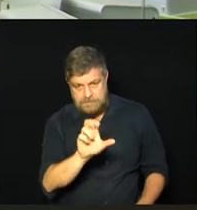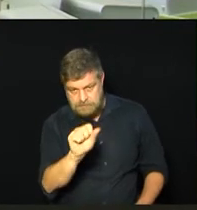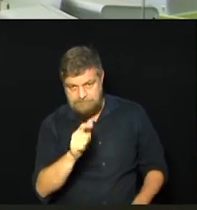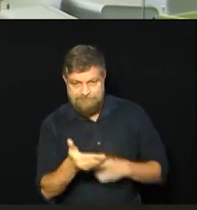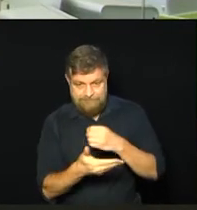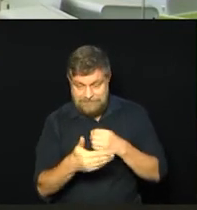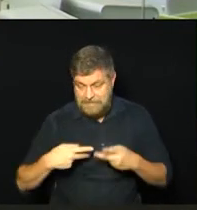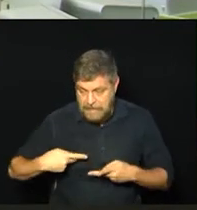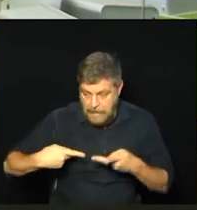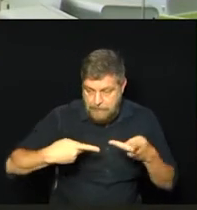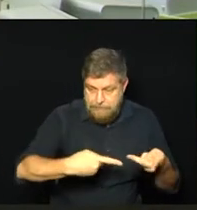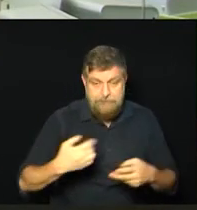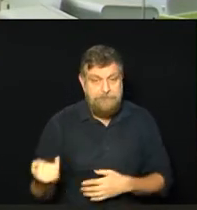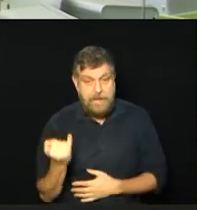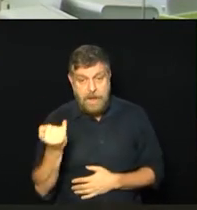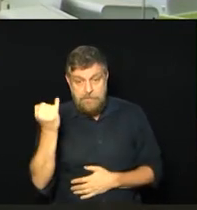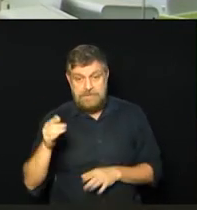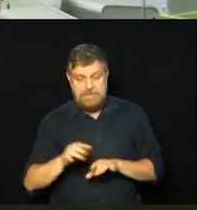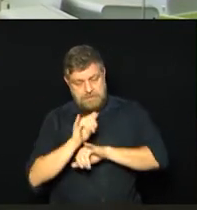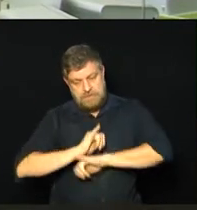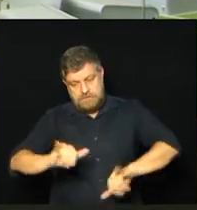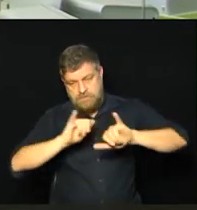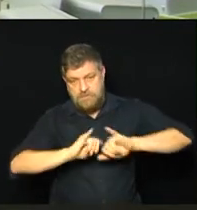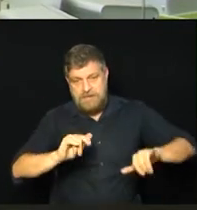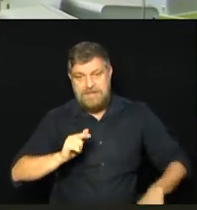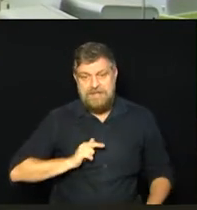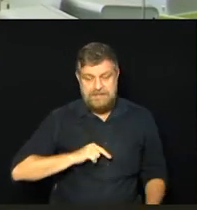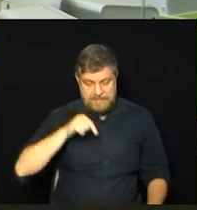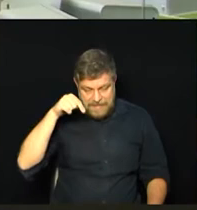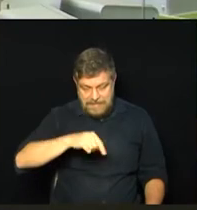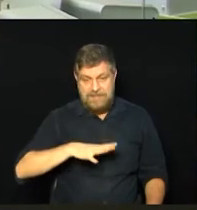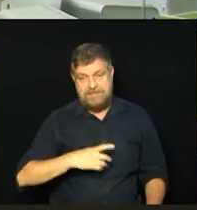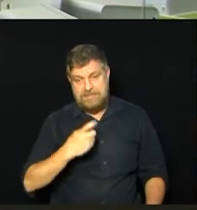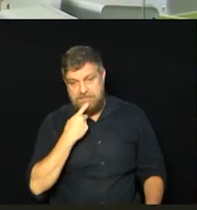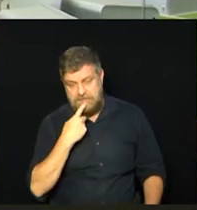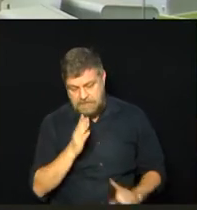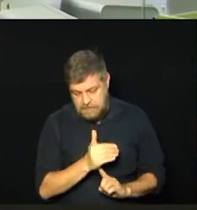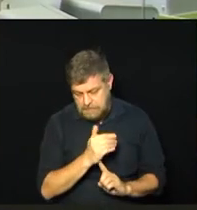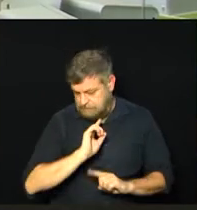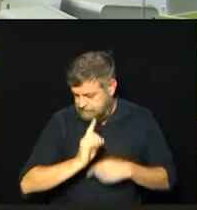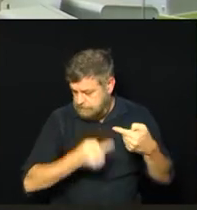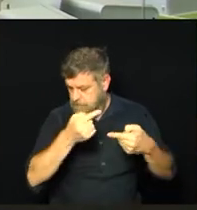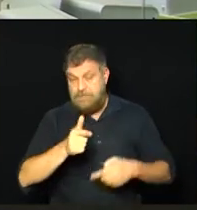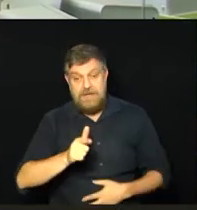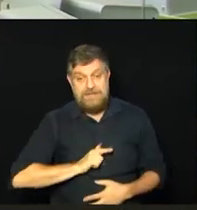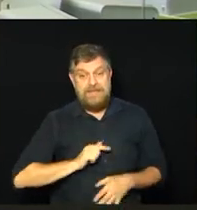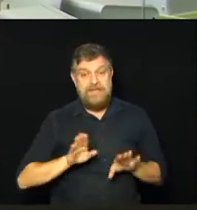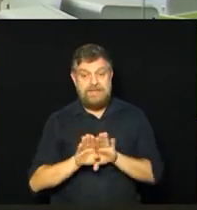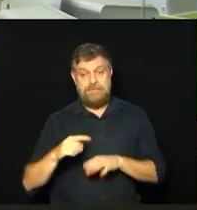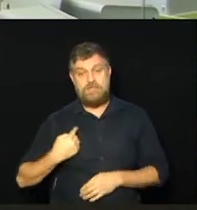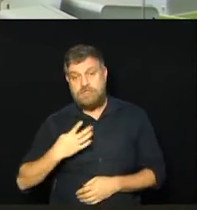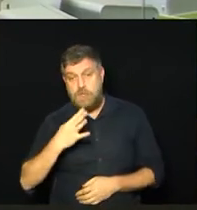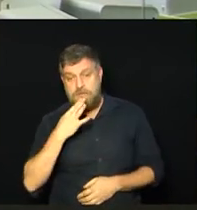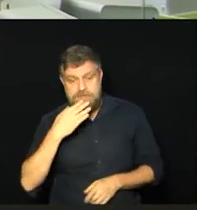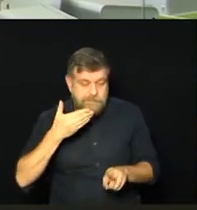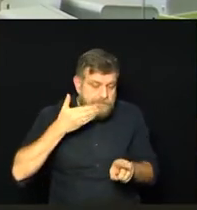visita hoje é para a gente justamente, além de divulgar que a gente tem esse tipo de equipamento no nosso município, na nossa cidade, também pelo fato da gente conhecer um pouco